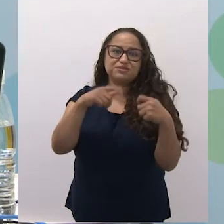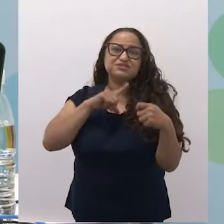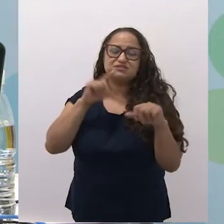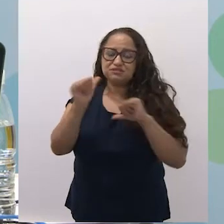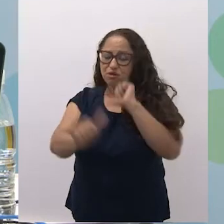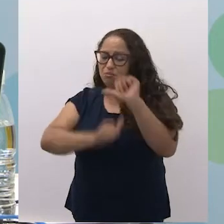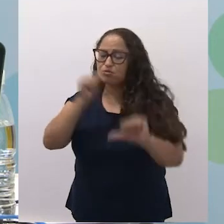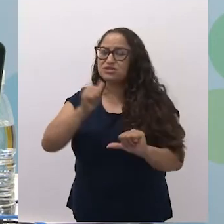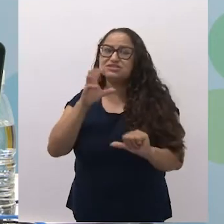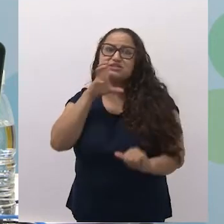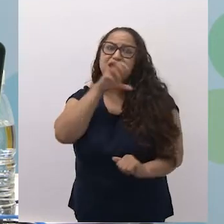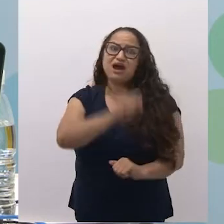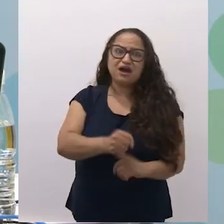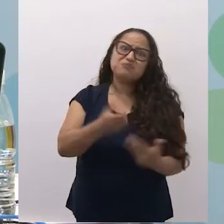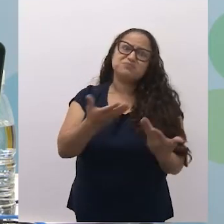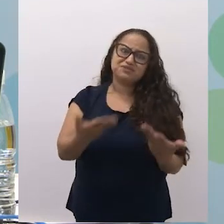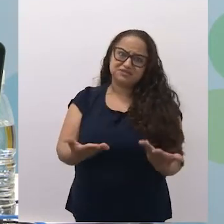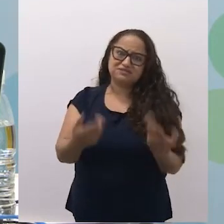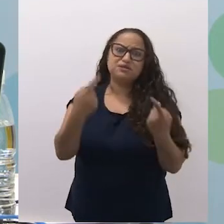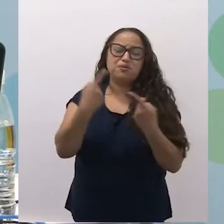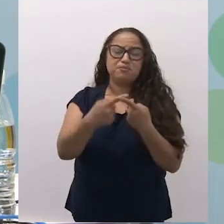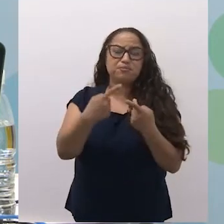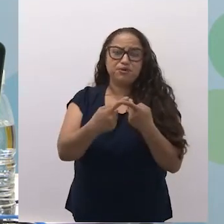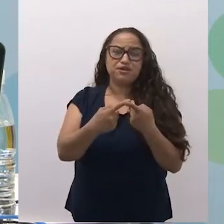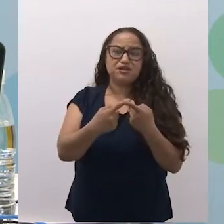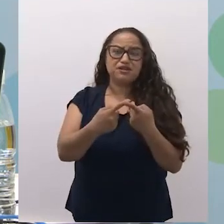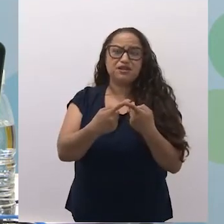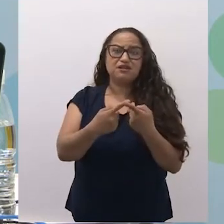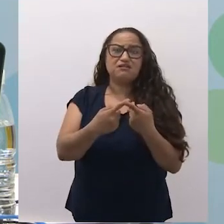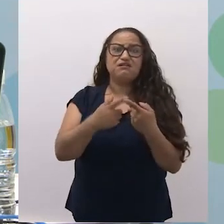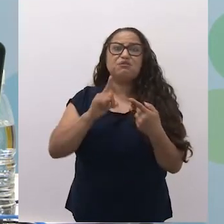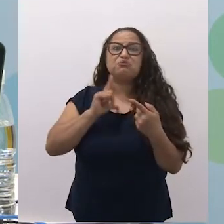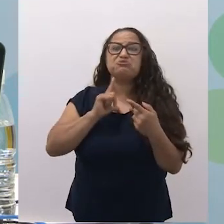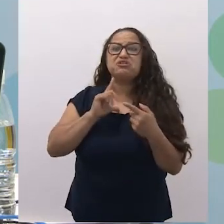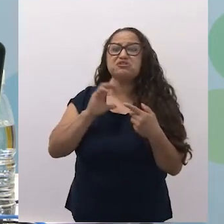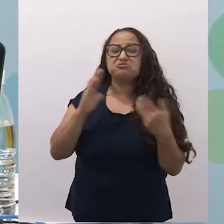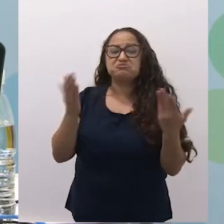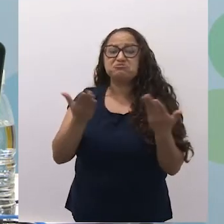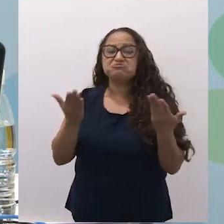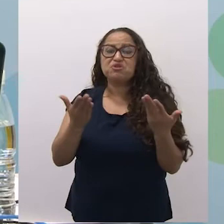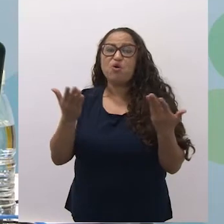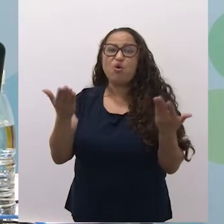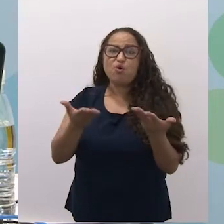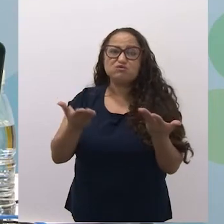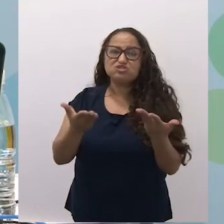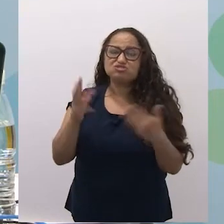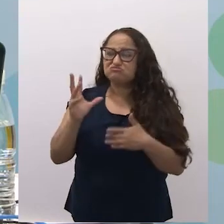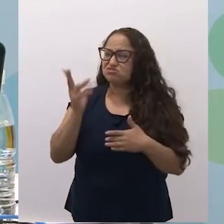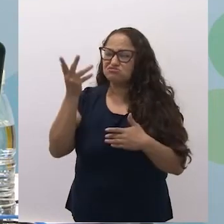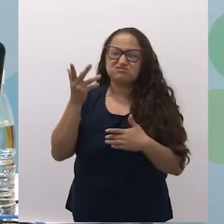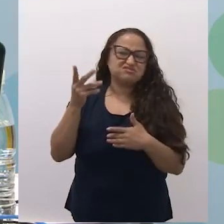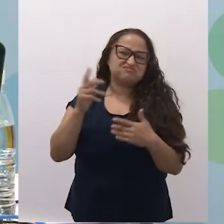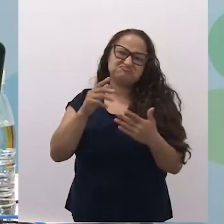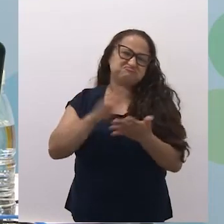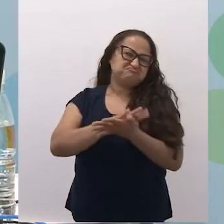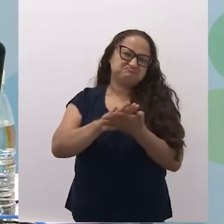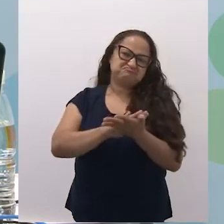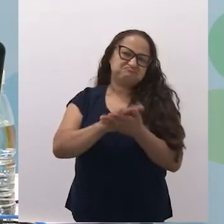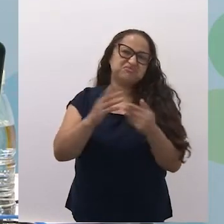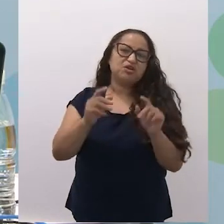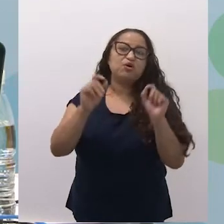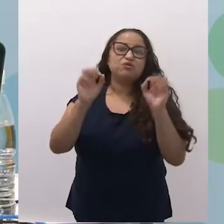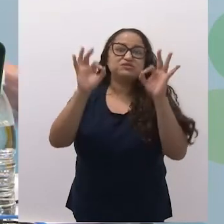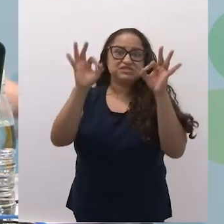mudanças urgentes, porque essa verticalização, ela não funciona mais, né? O ideal agora é a